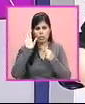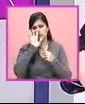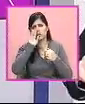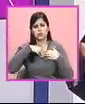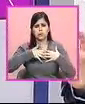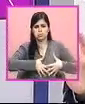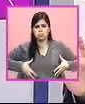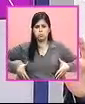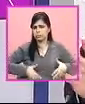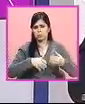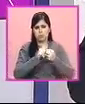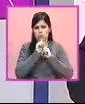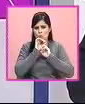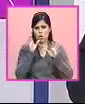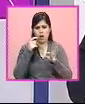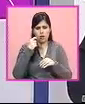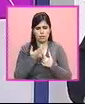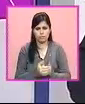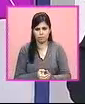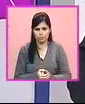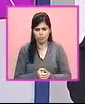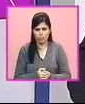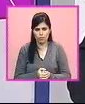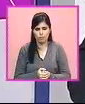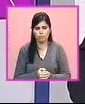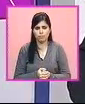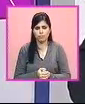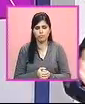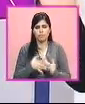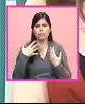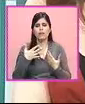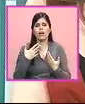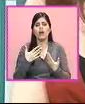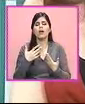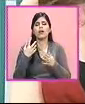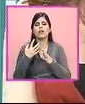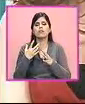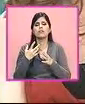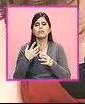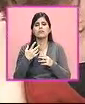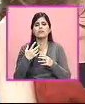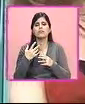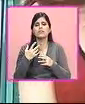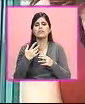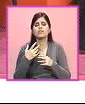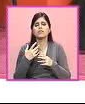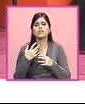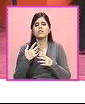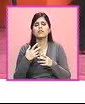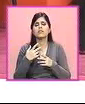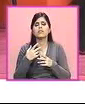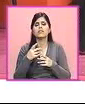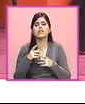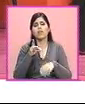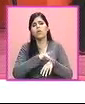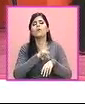localizar no tronco, não tem qualquer complicação existe. aí. Exatamente. Falamos das possíveis complicações, então, que eu sei que tem um quadro também. Exatamente. Aqui está. Uma